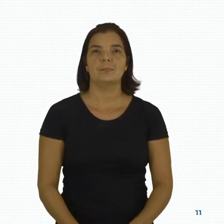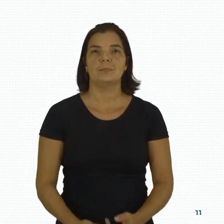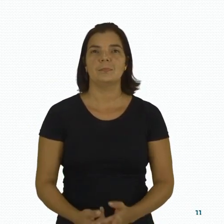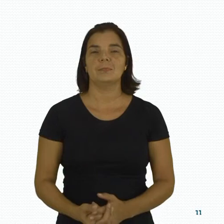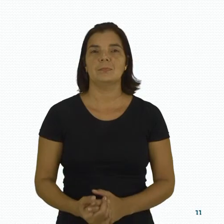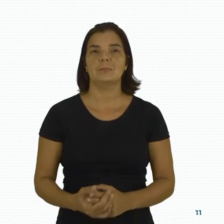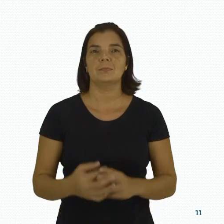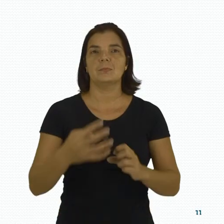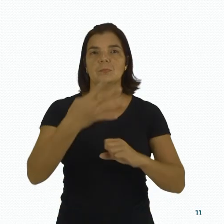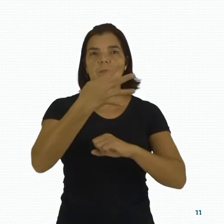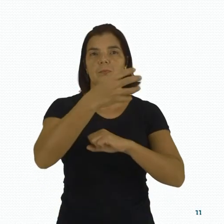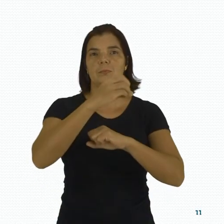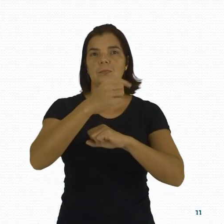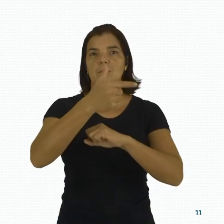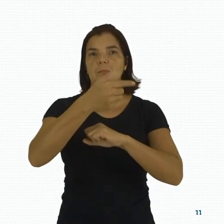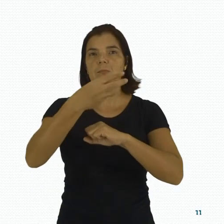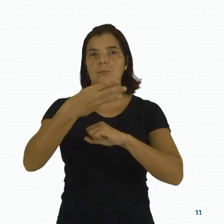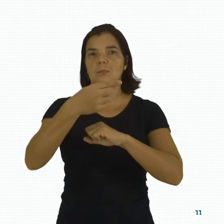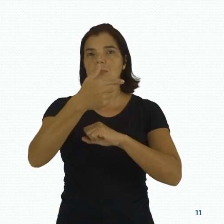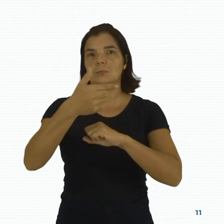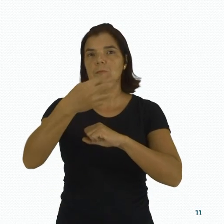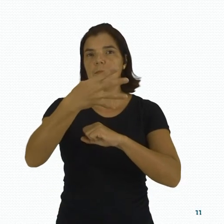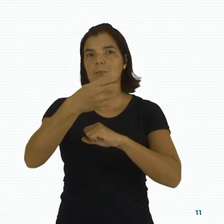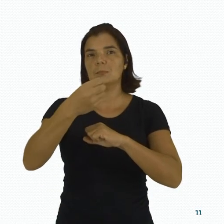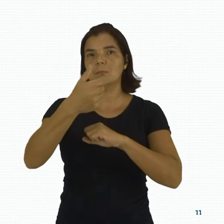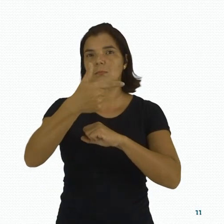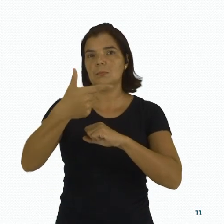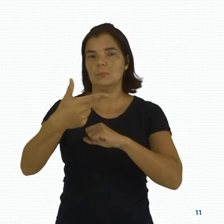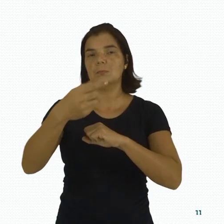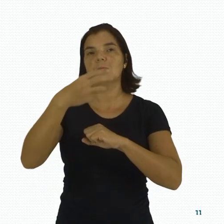402.312 menos 4.023. Daria